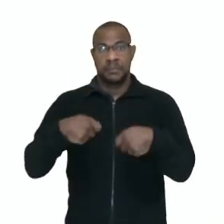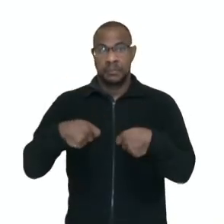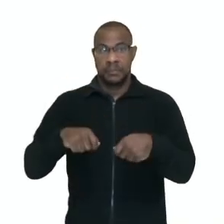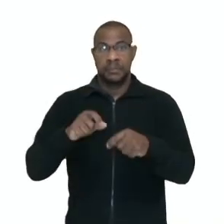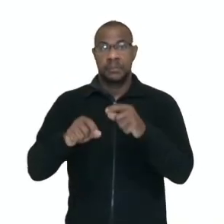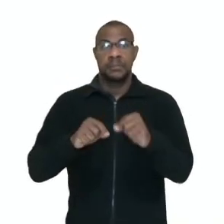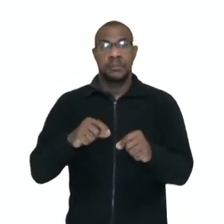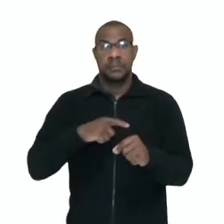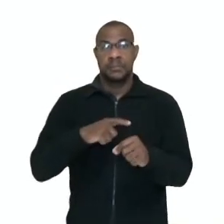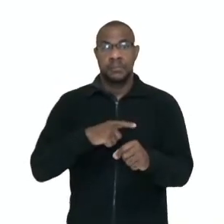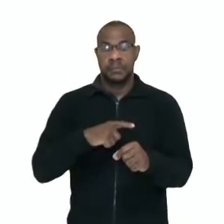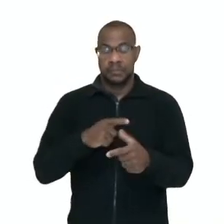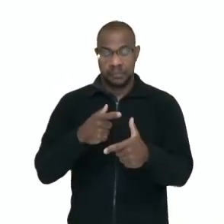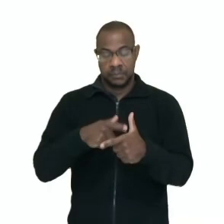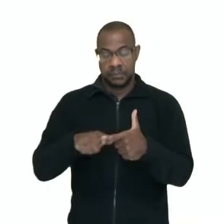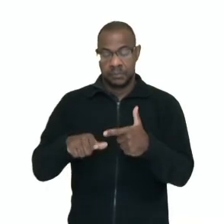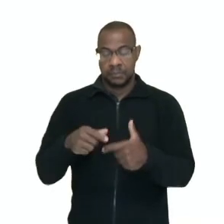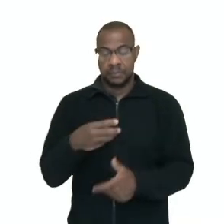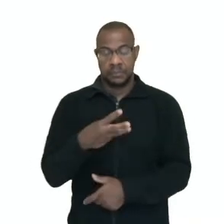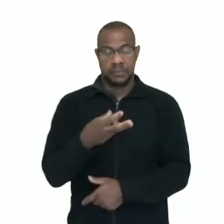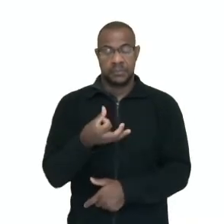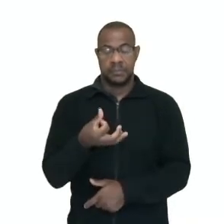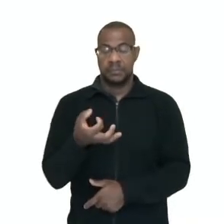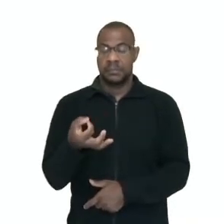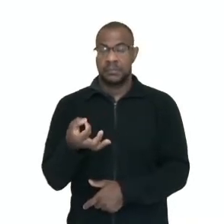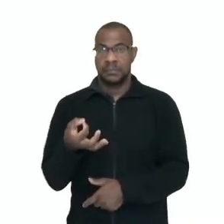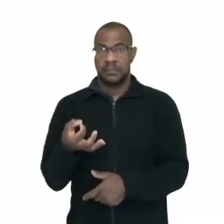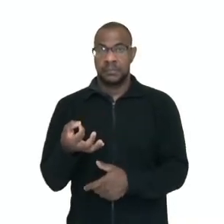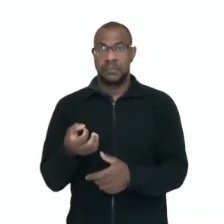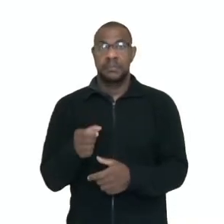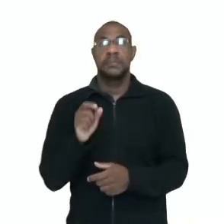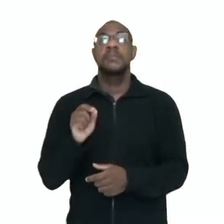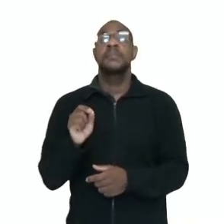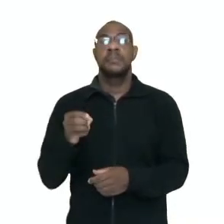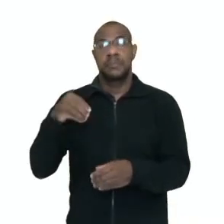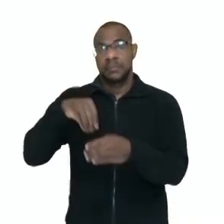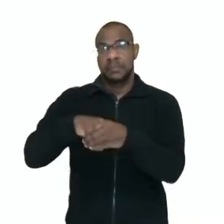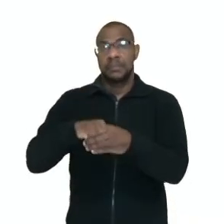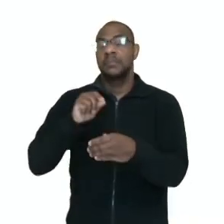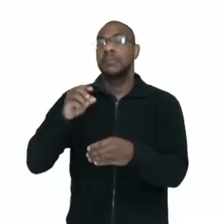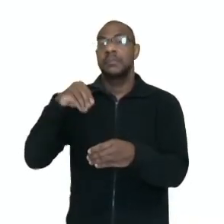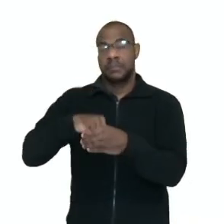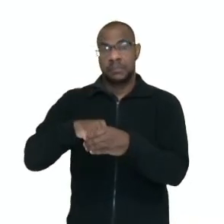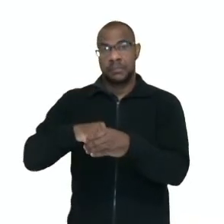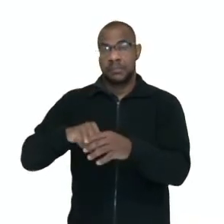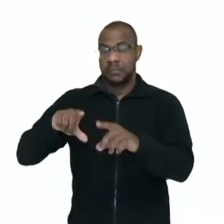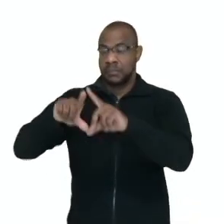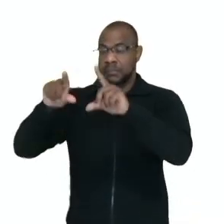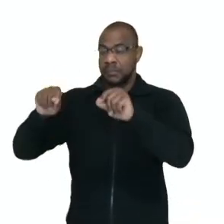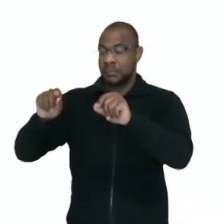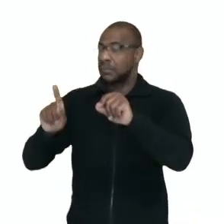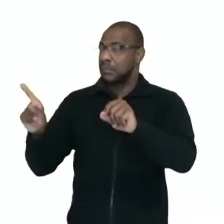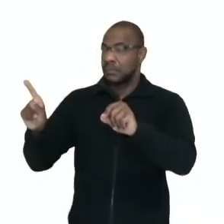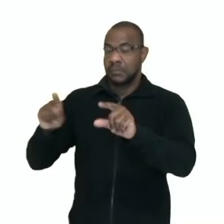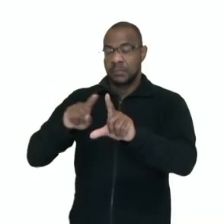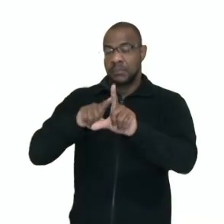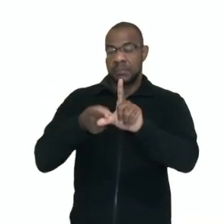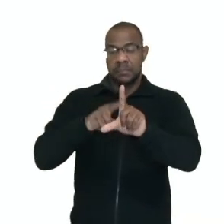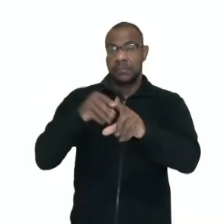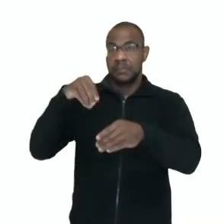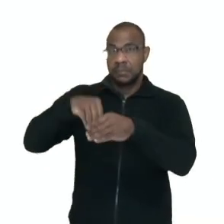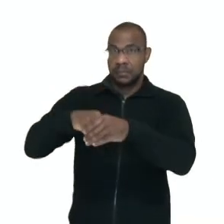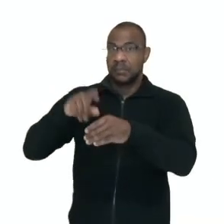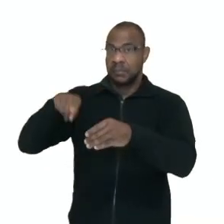é necessário que essa medida seja um divisor de 360. Quem é esse ângulo interno? A gente determina por essa fórmula, tendo o número de